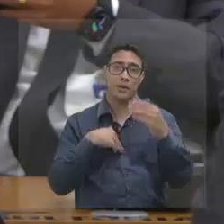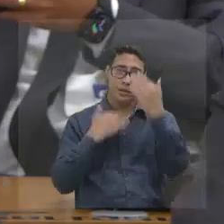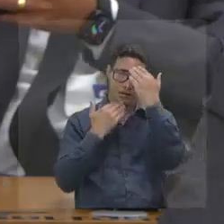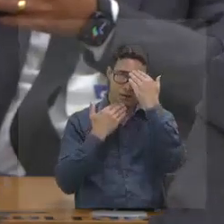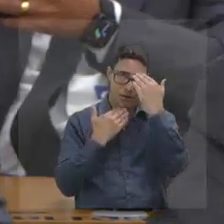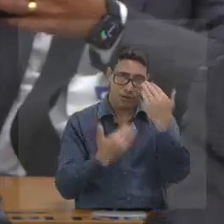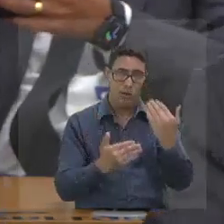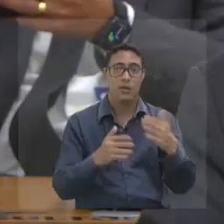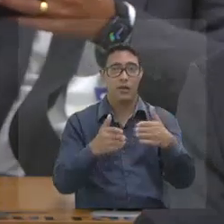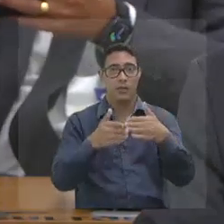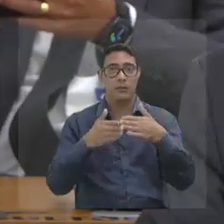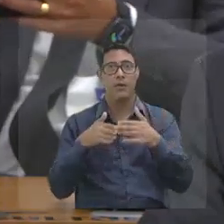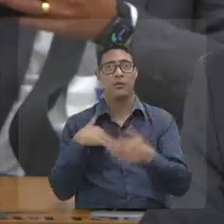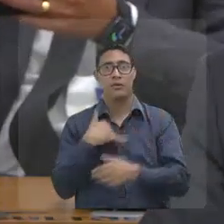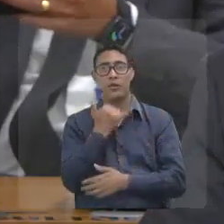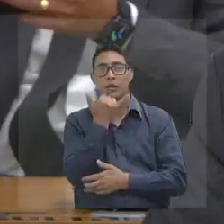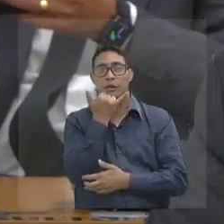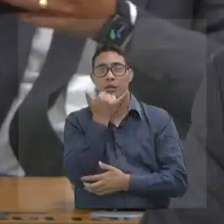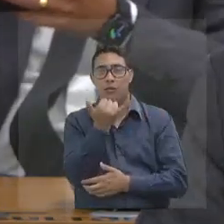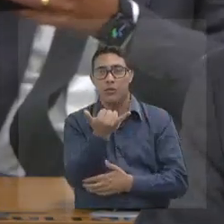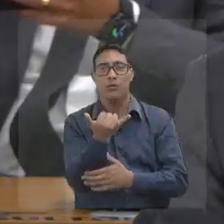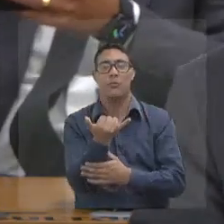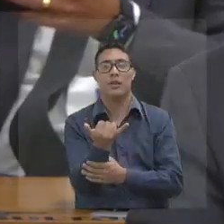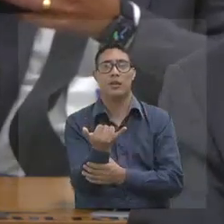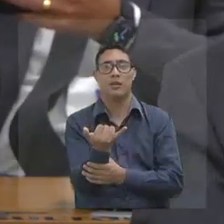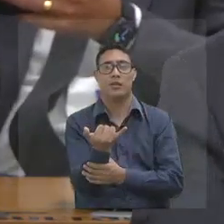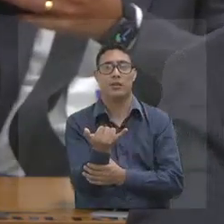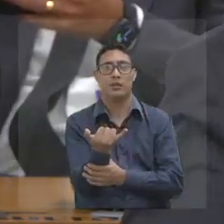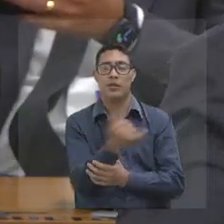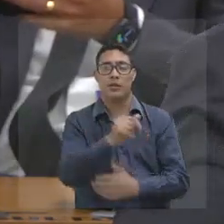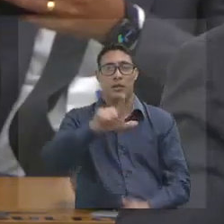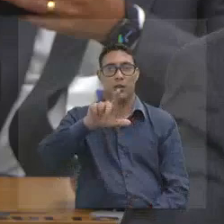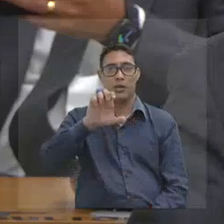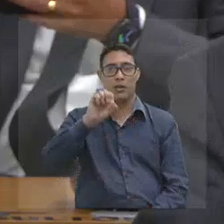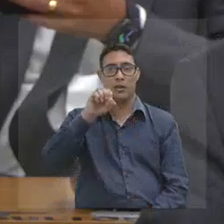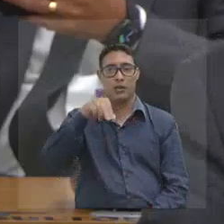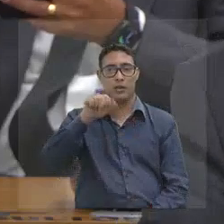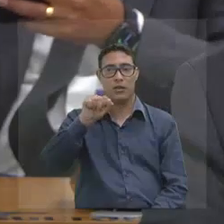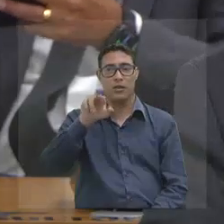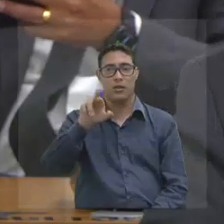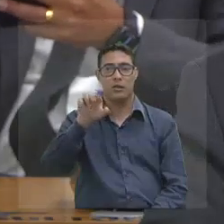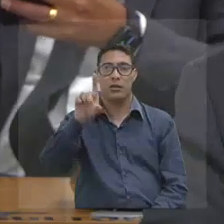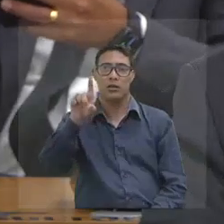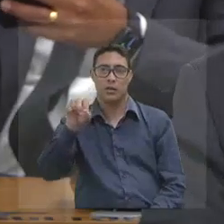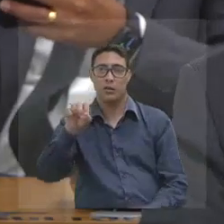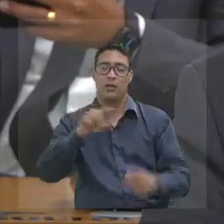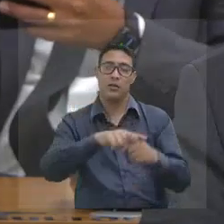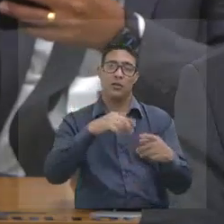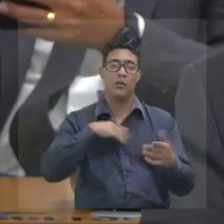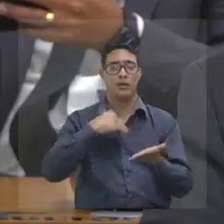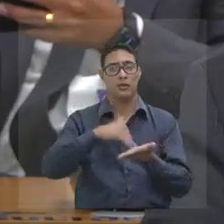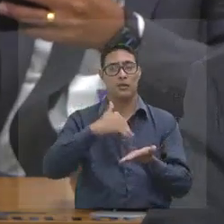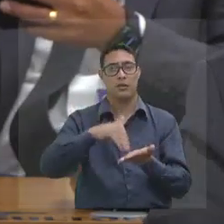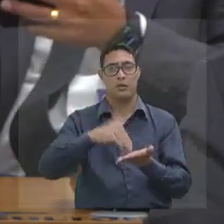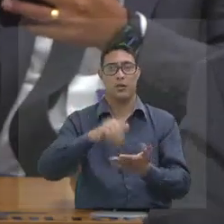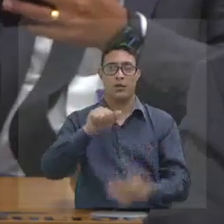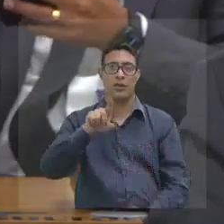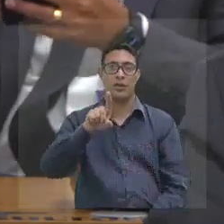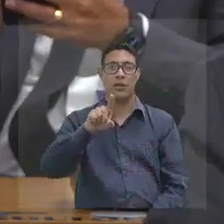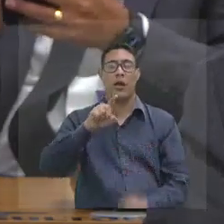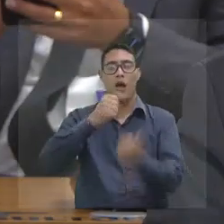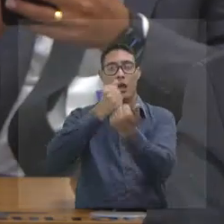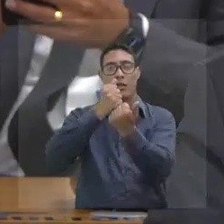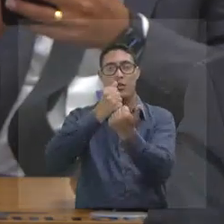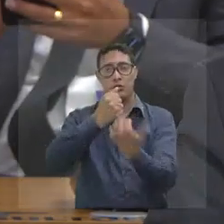e peço desculpa né Leonardo subsecretário de estado adjunto Rodrigo Franco